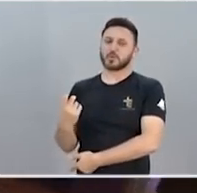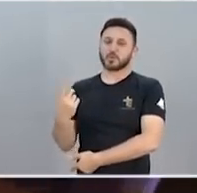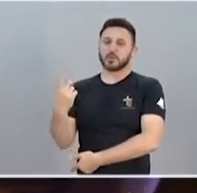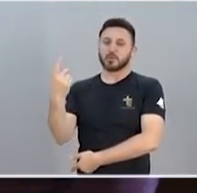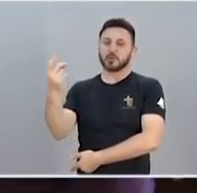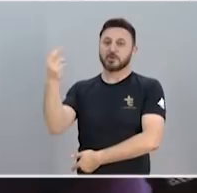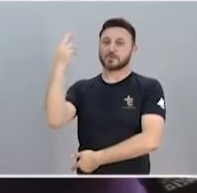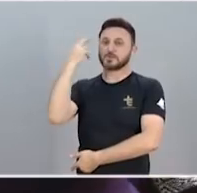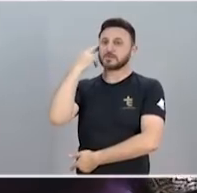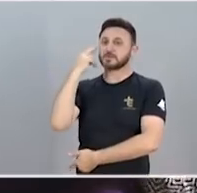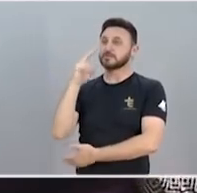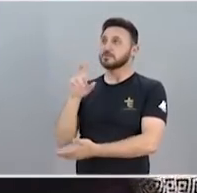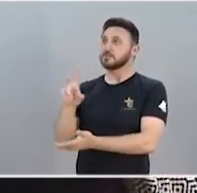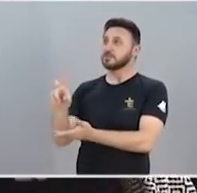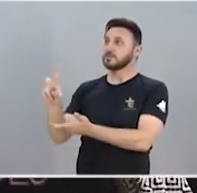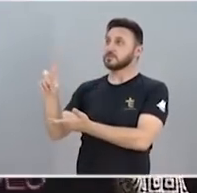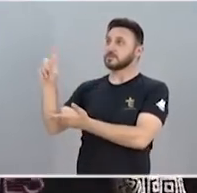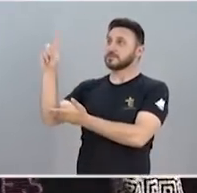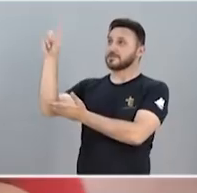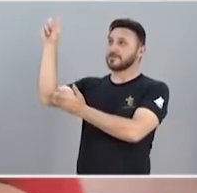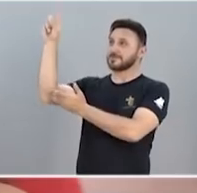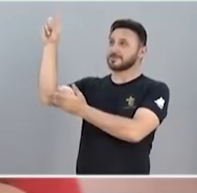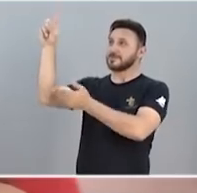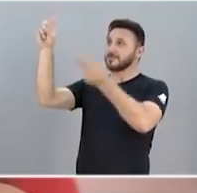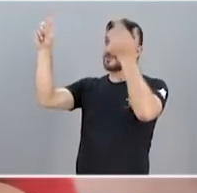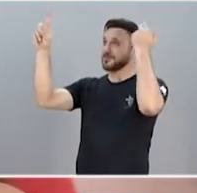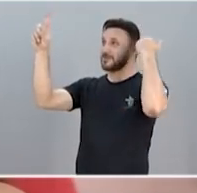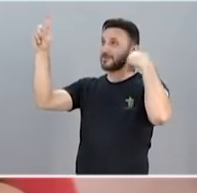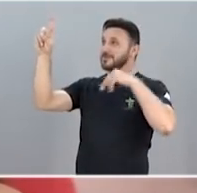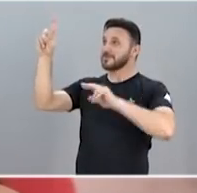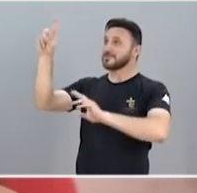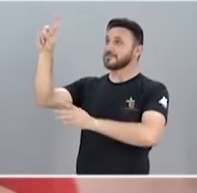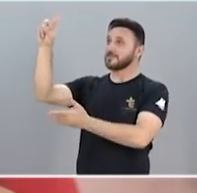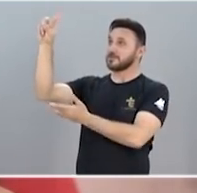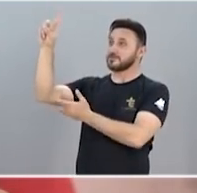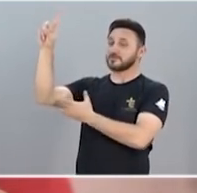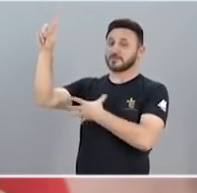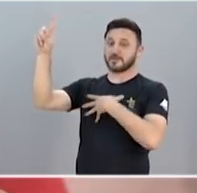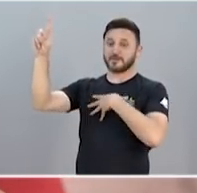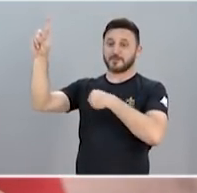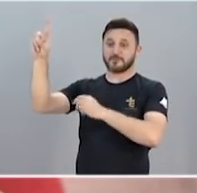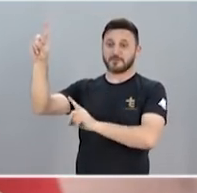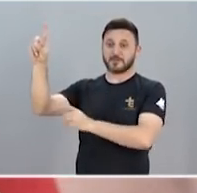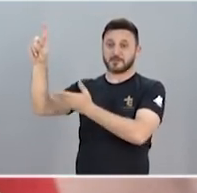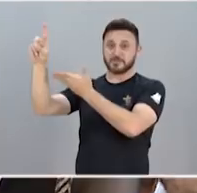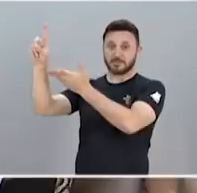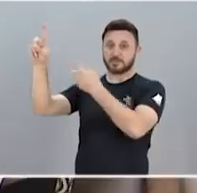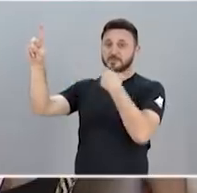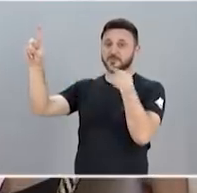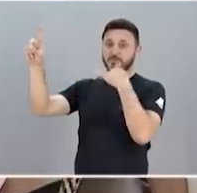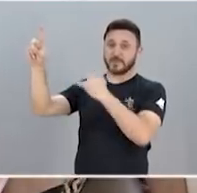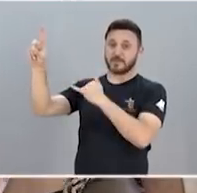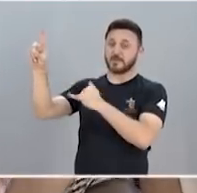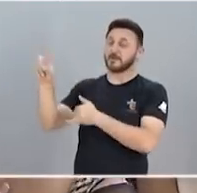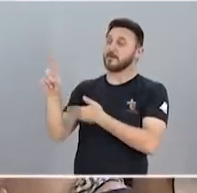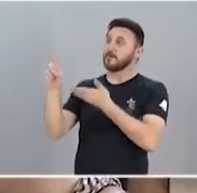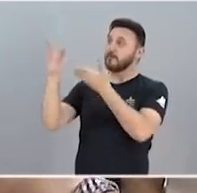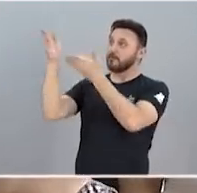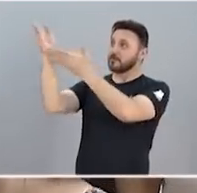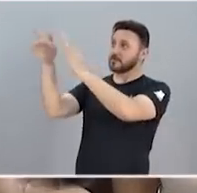Filho unigênito, Senhor Deus, Cordeiro de Deus, Filho de Deus